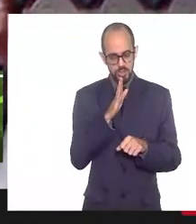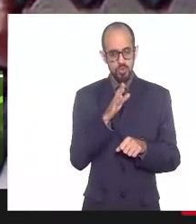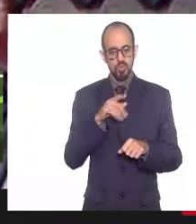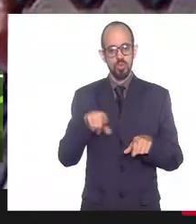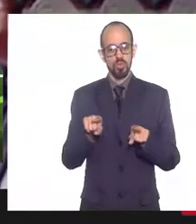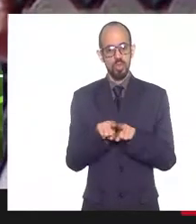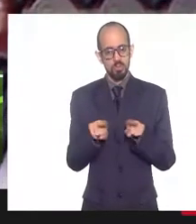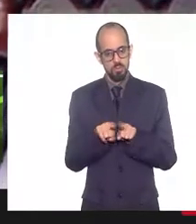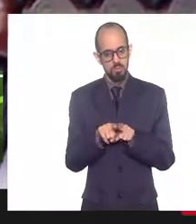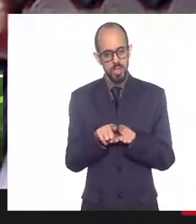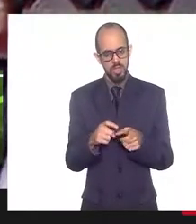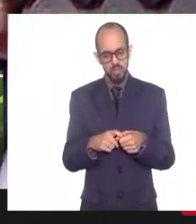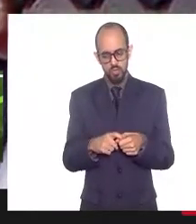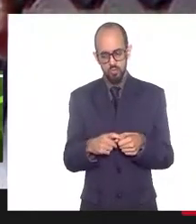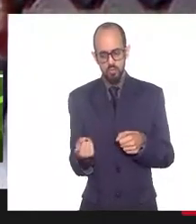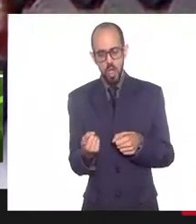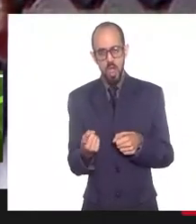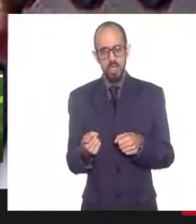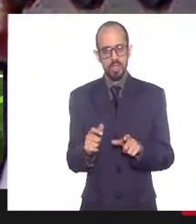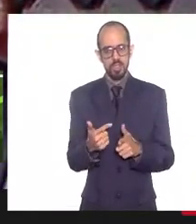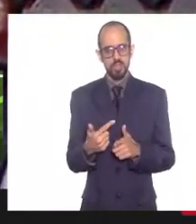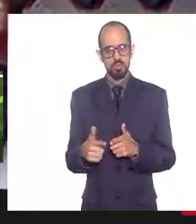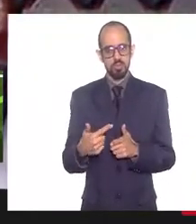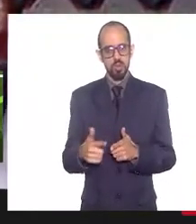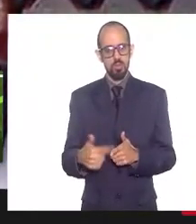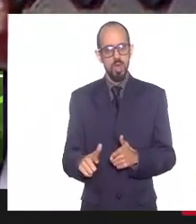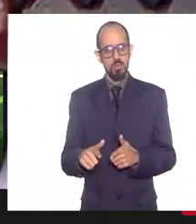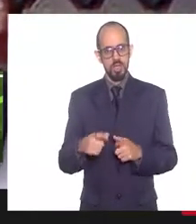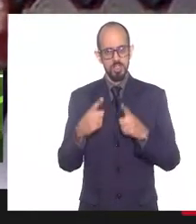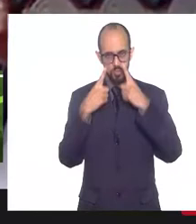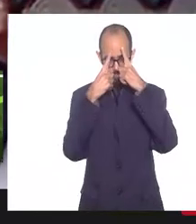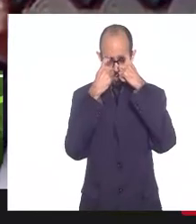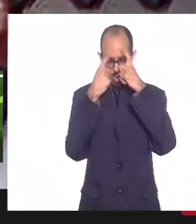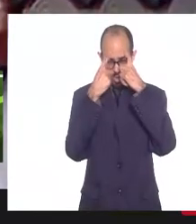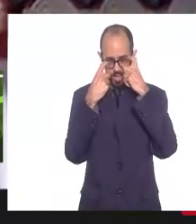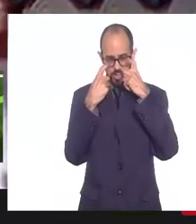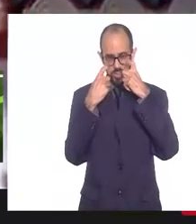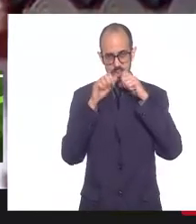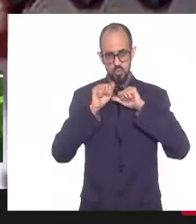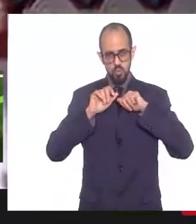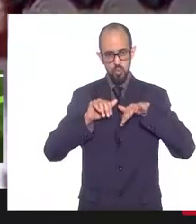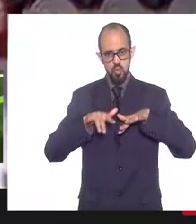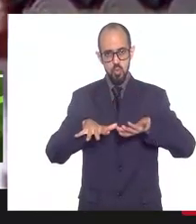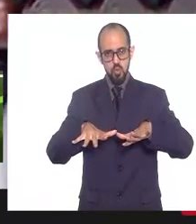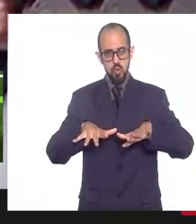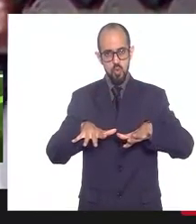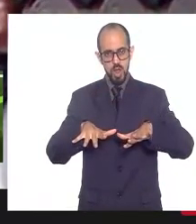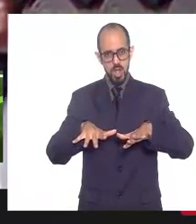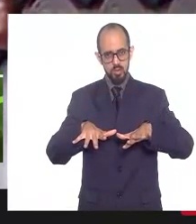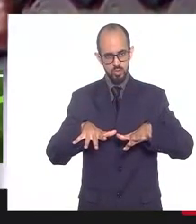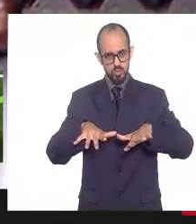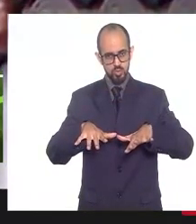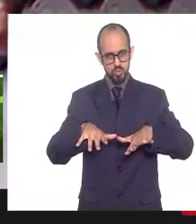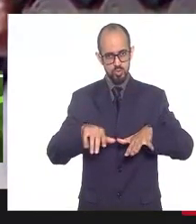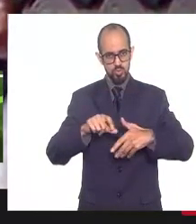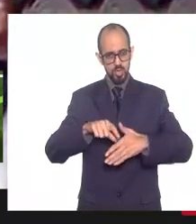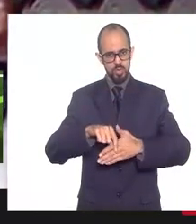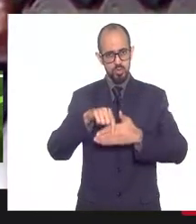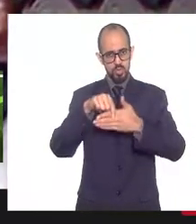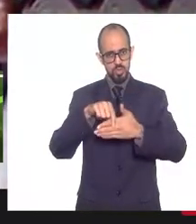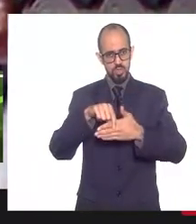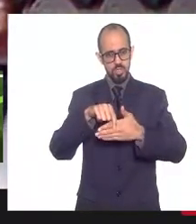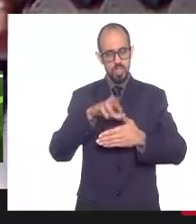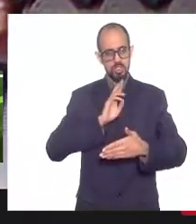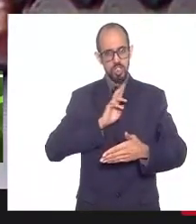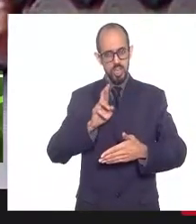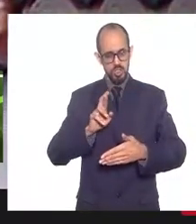completamente dissociados desse processo violento e virulento produzido pelas grandes lideranças